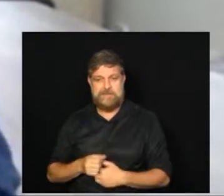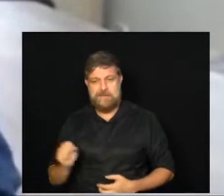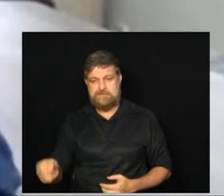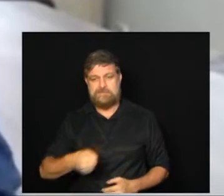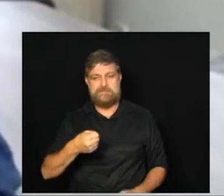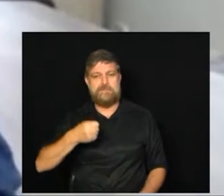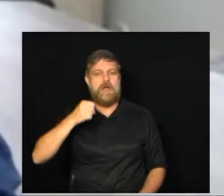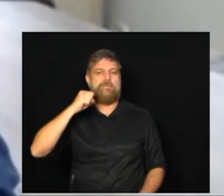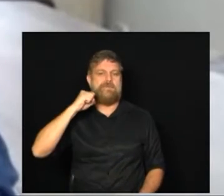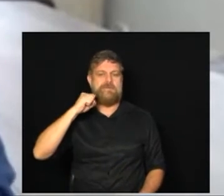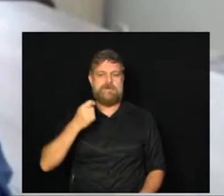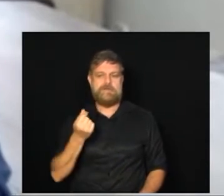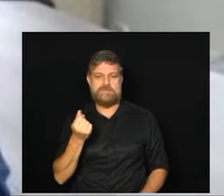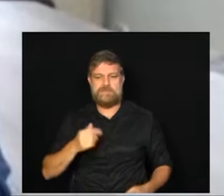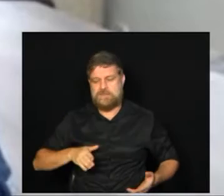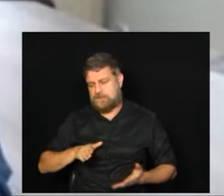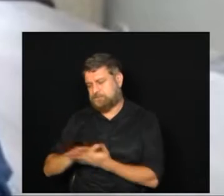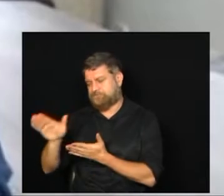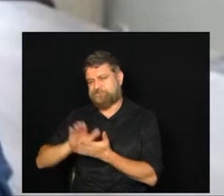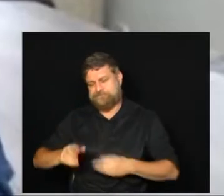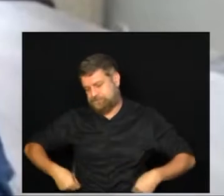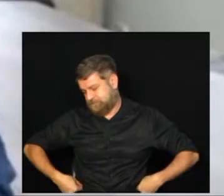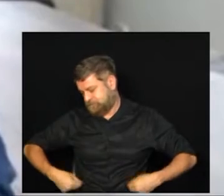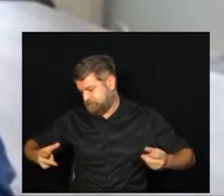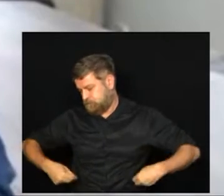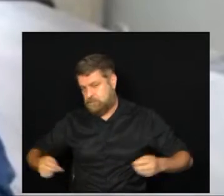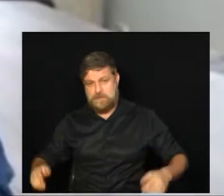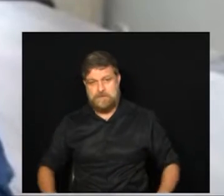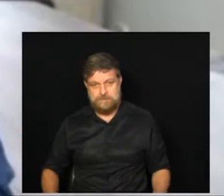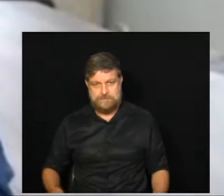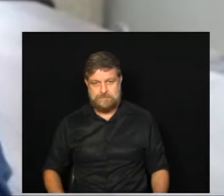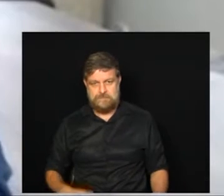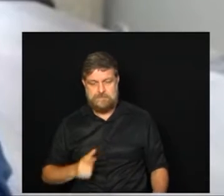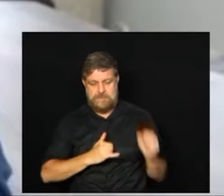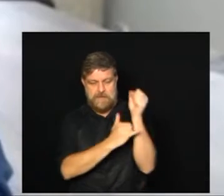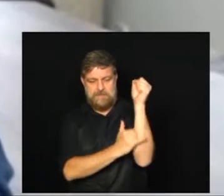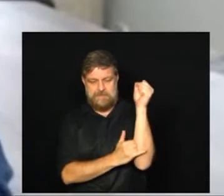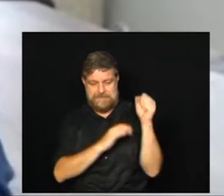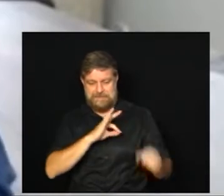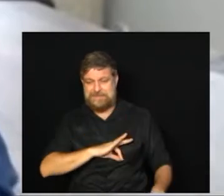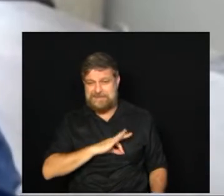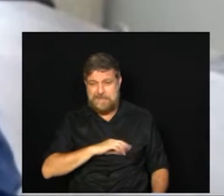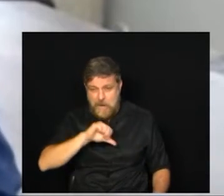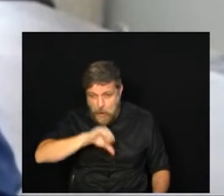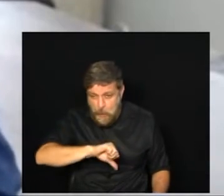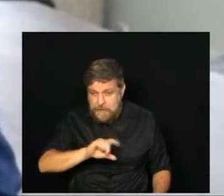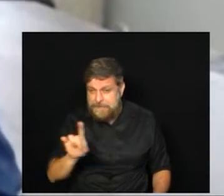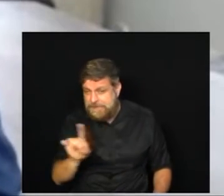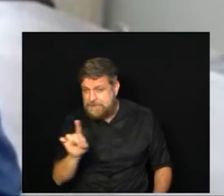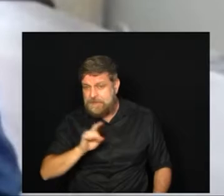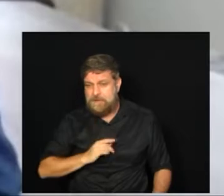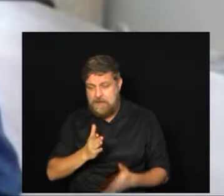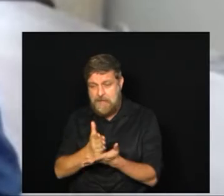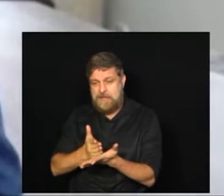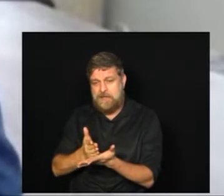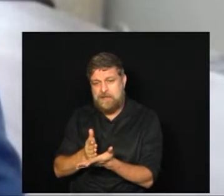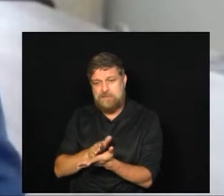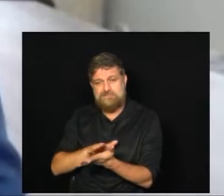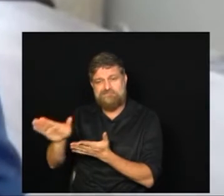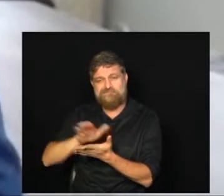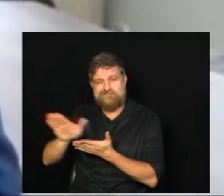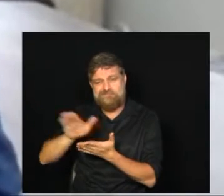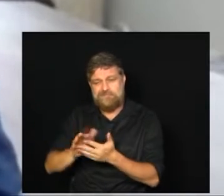cerveja, gasta dinheiro. Então o meu dia que eu dava desculpa que ganhava mal, na verdade a maior parte eu gastava com